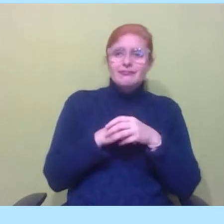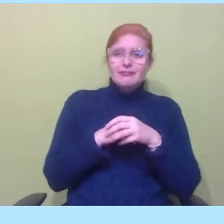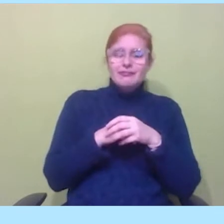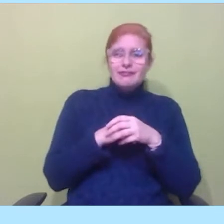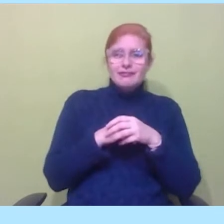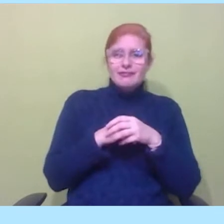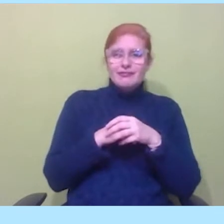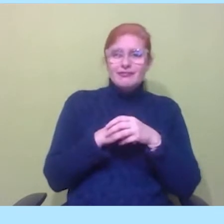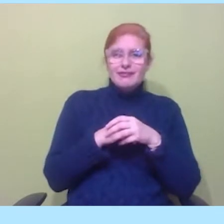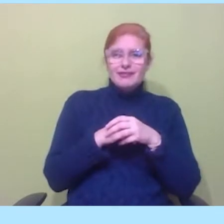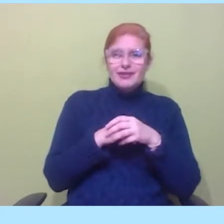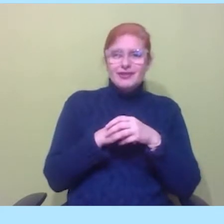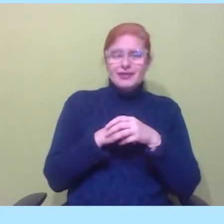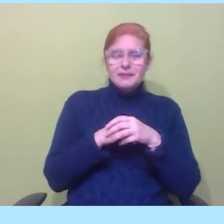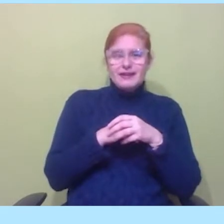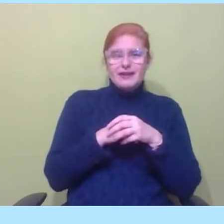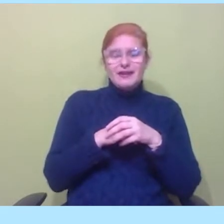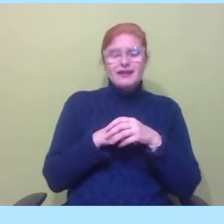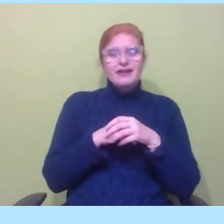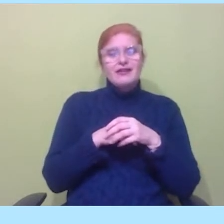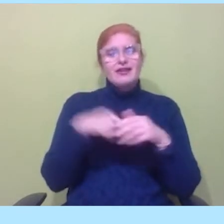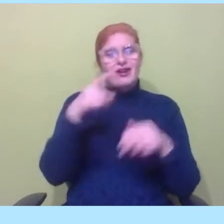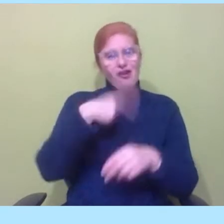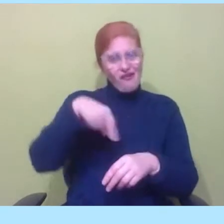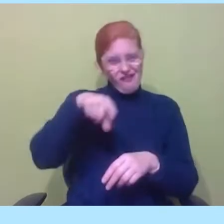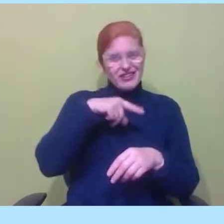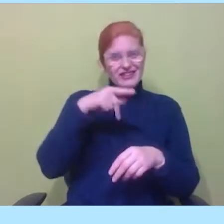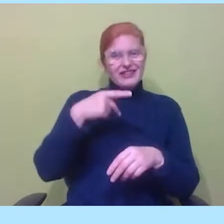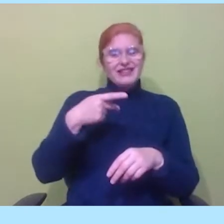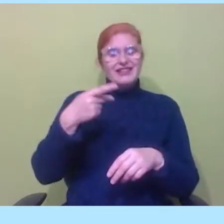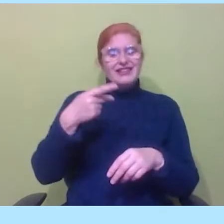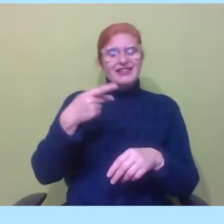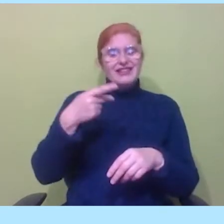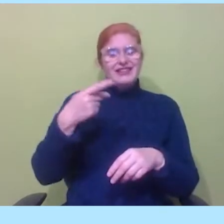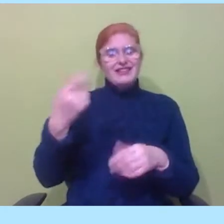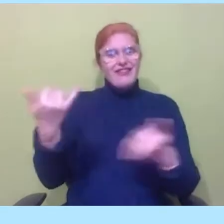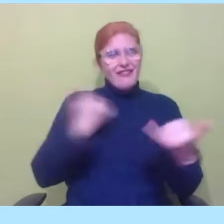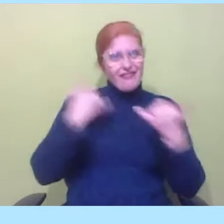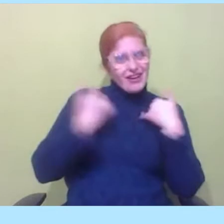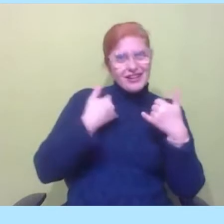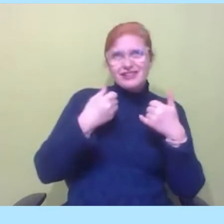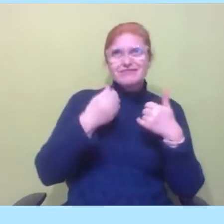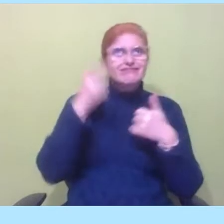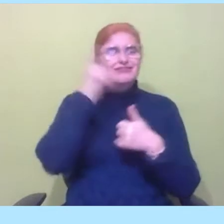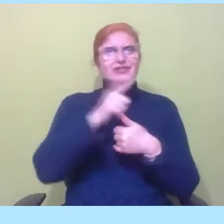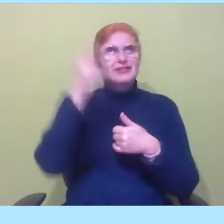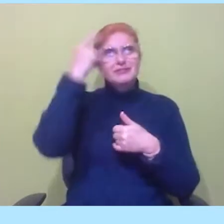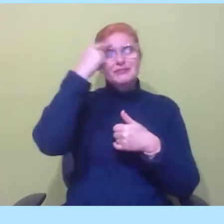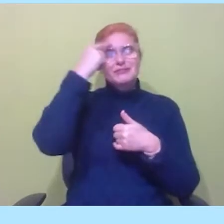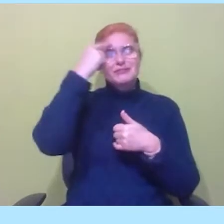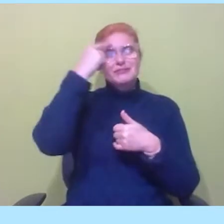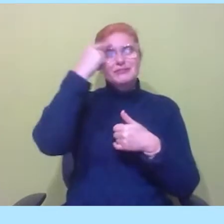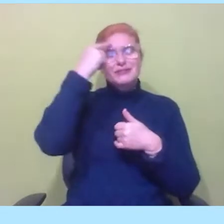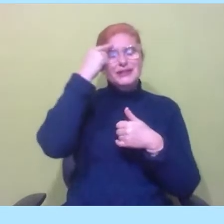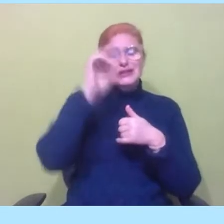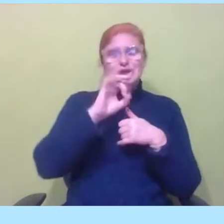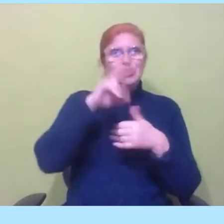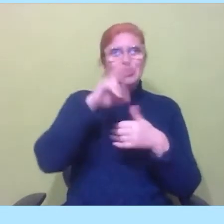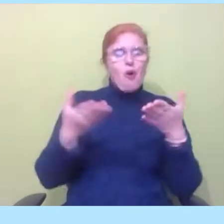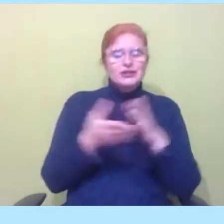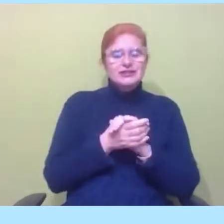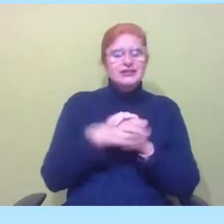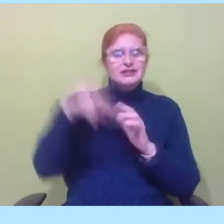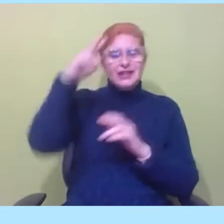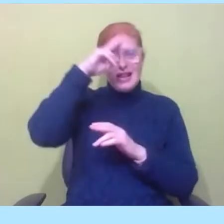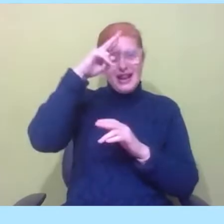Feixeira falando, a Nanda falando, e aí eu só consigo pensar nas coisas que eu li hoje, assim. Então, eu me lembro que tem uma